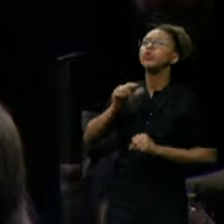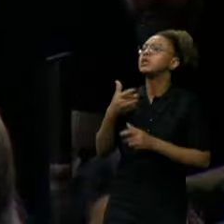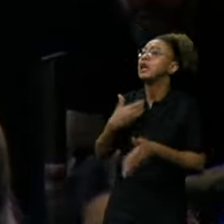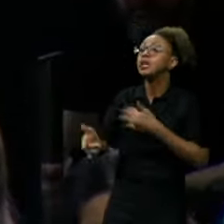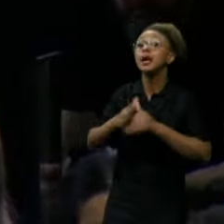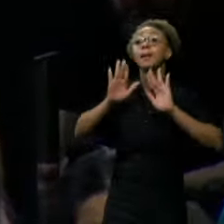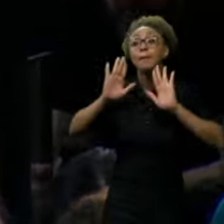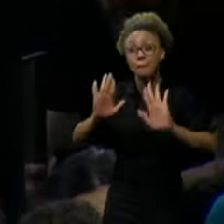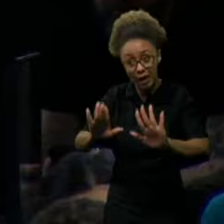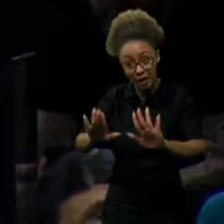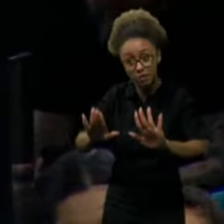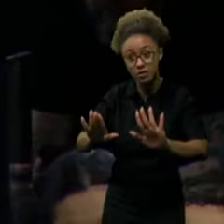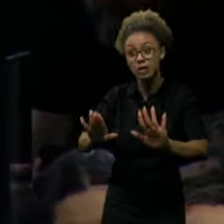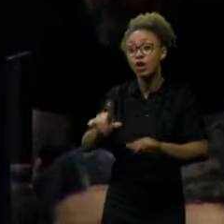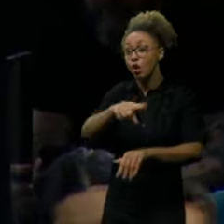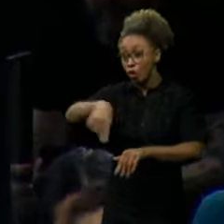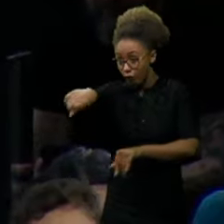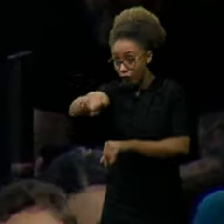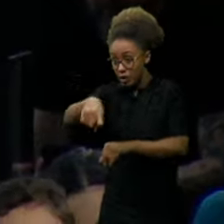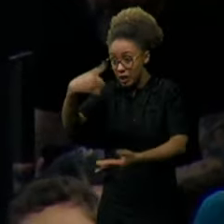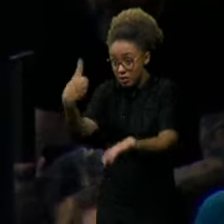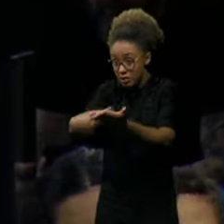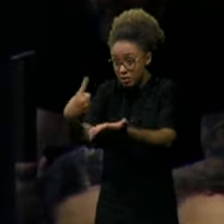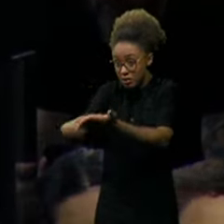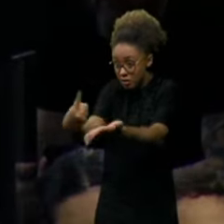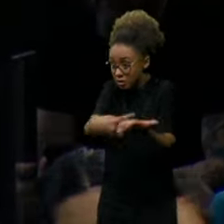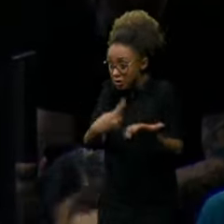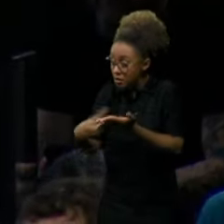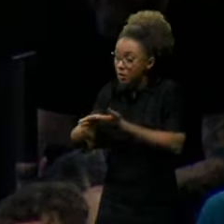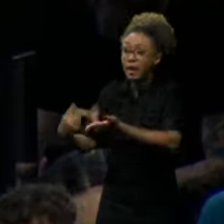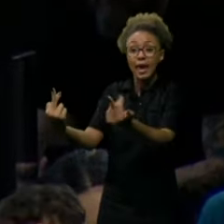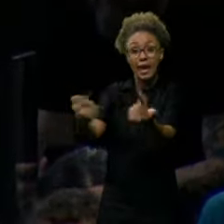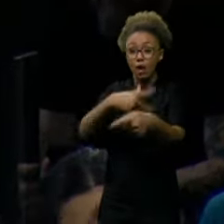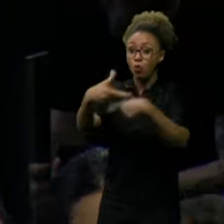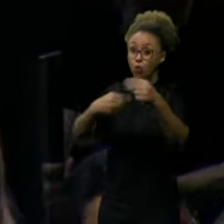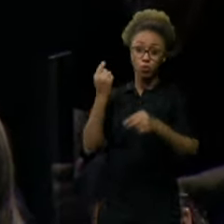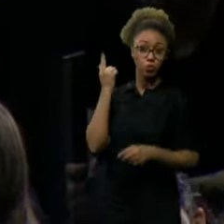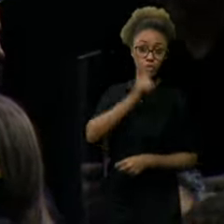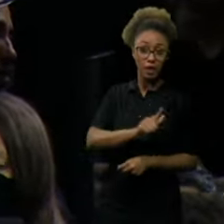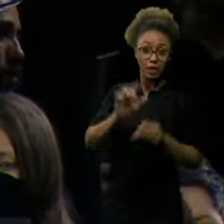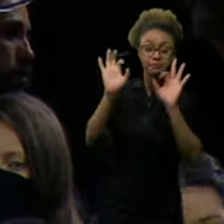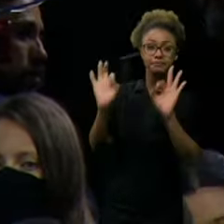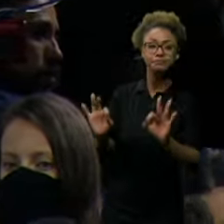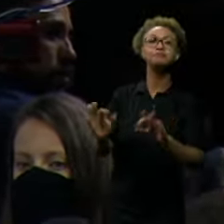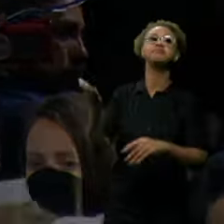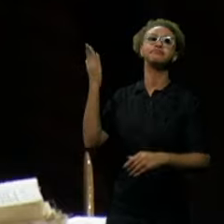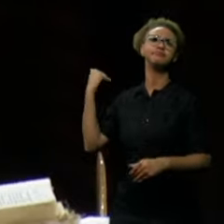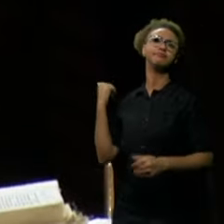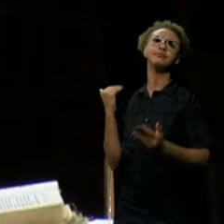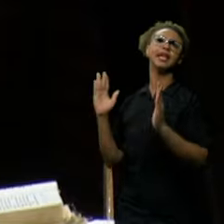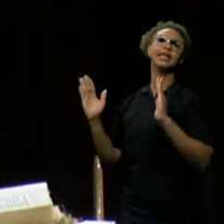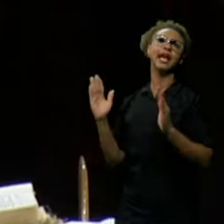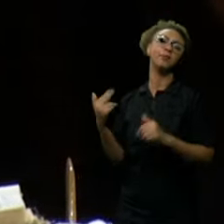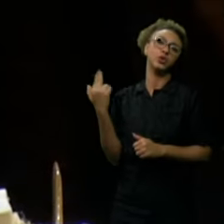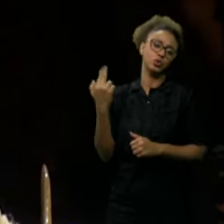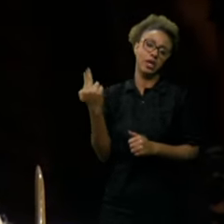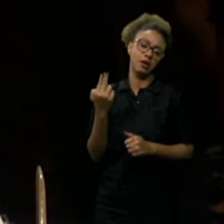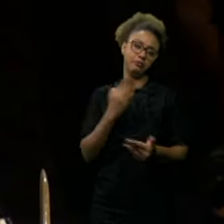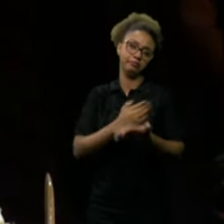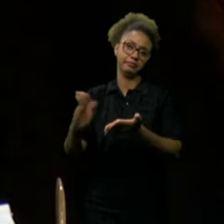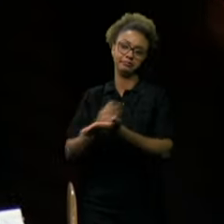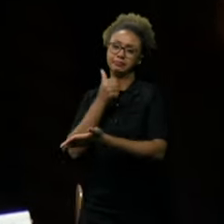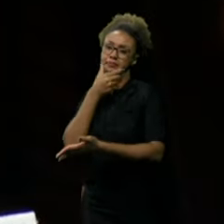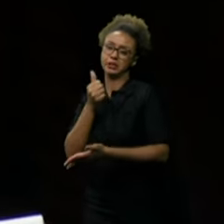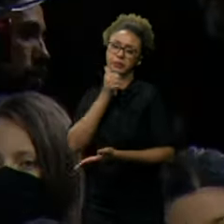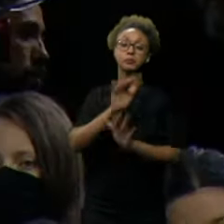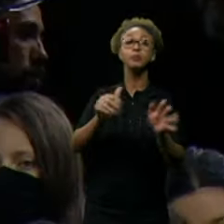só que Lembrando que o que vocês escolherem todo mundo vai ganhar igual naquela época não dava para separar os presentes